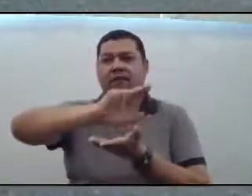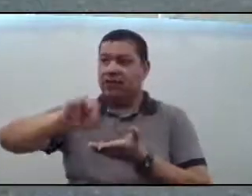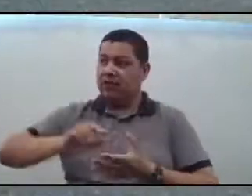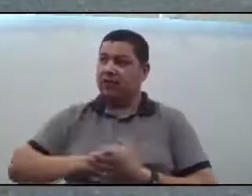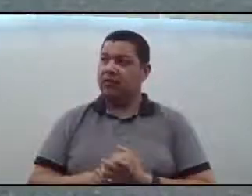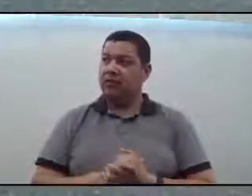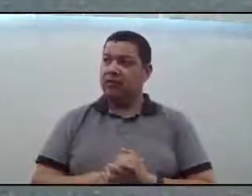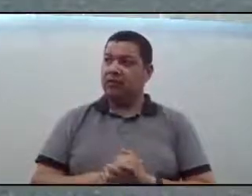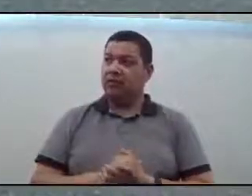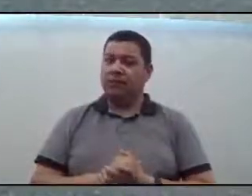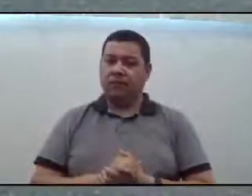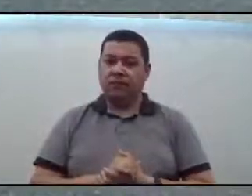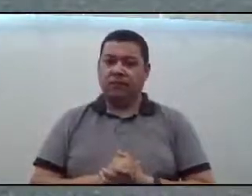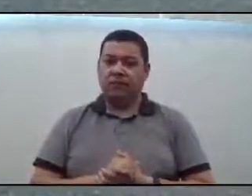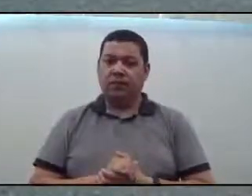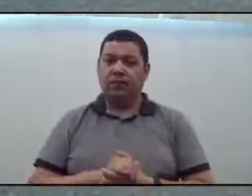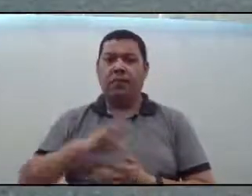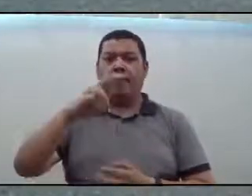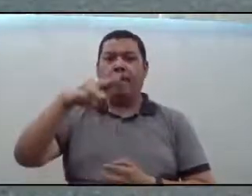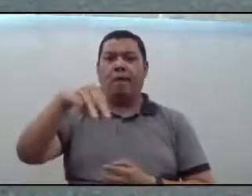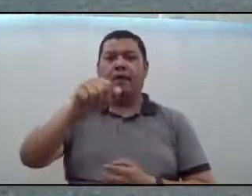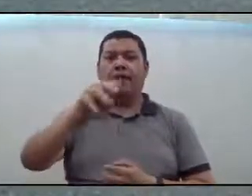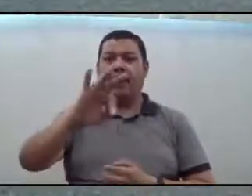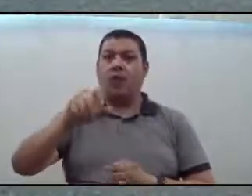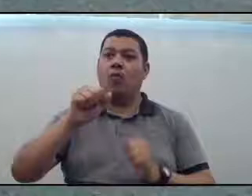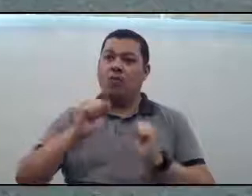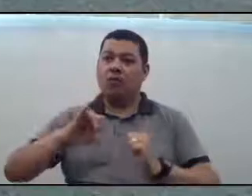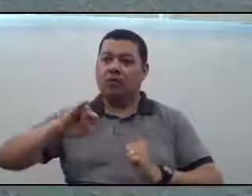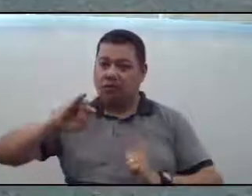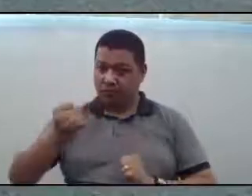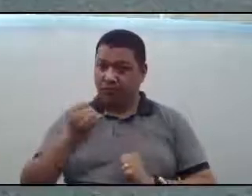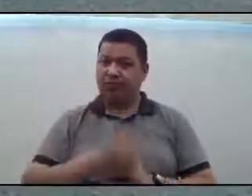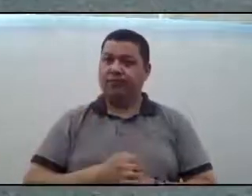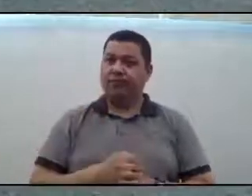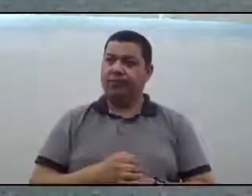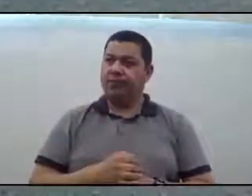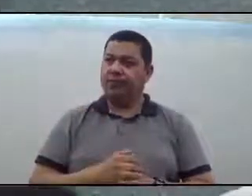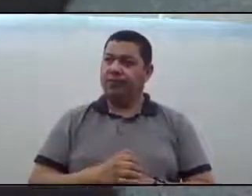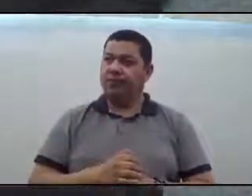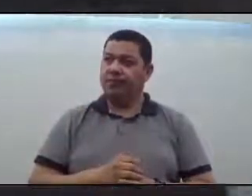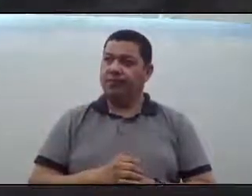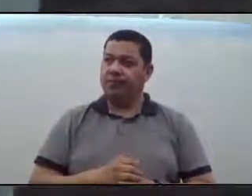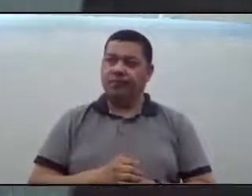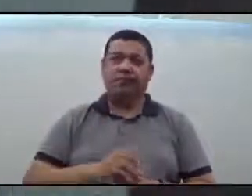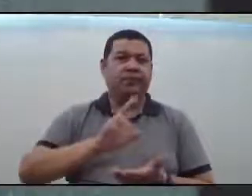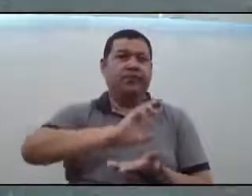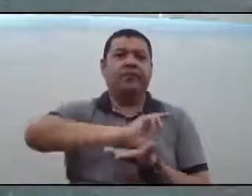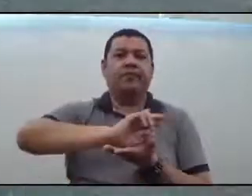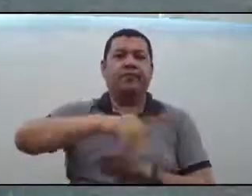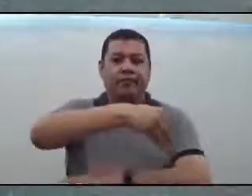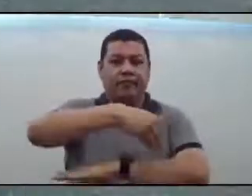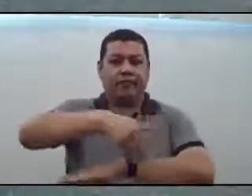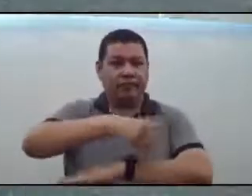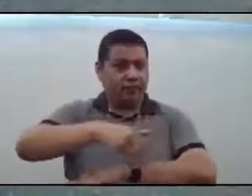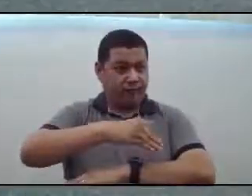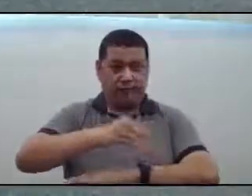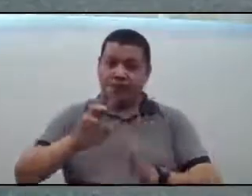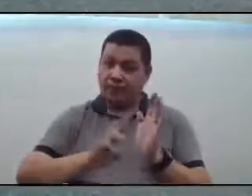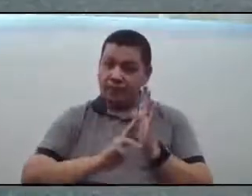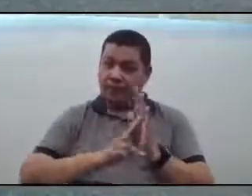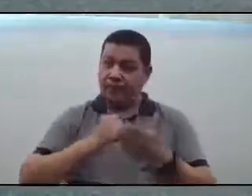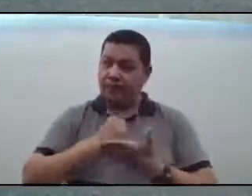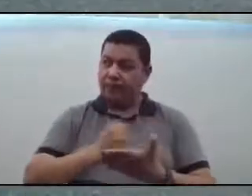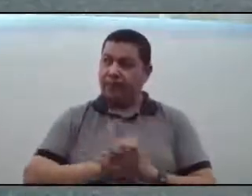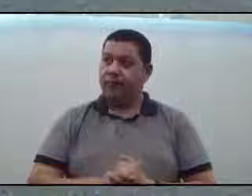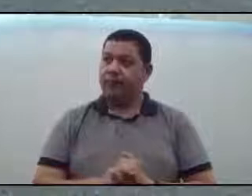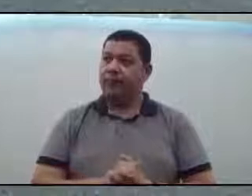é demais, que dá de reaproveitar e dá sim realmente de contemplar várias outras ruas do distrito do Riozinho. Mais uma